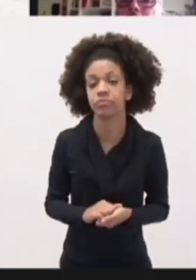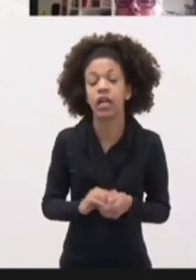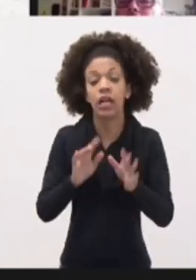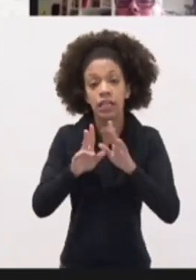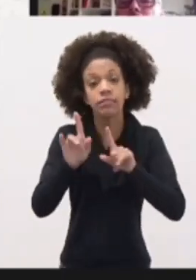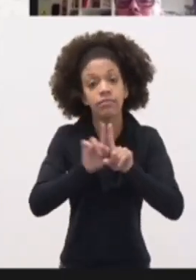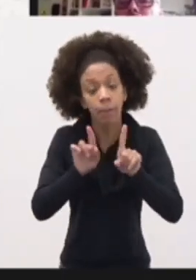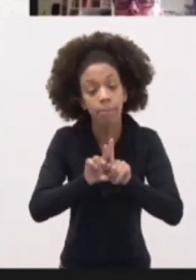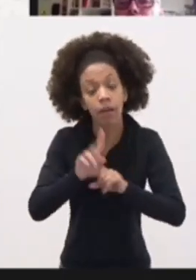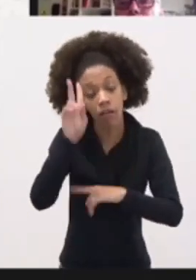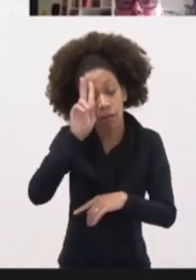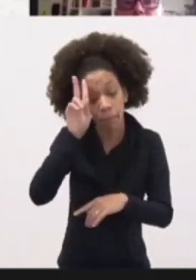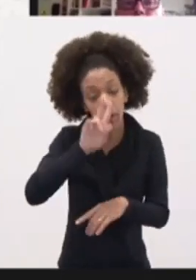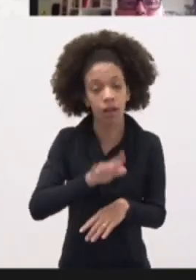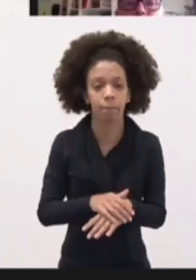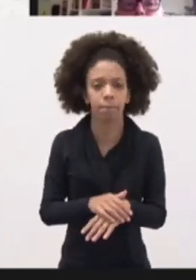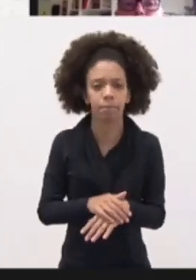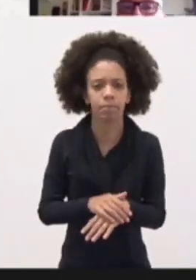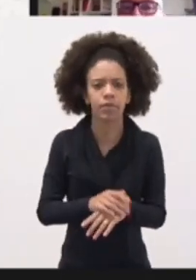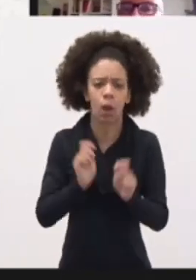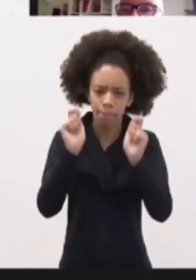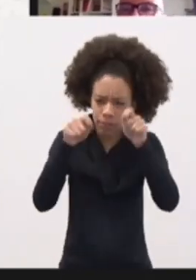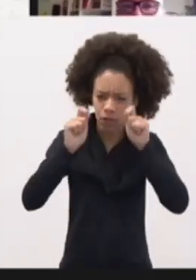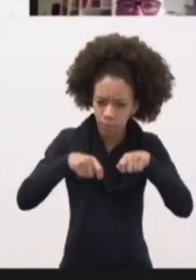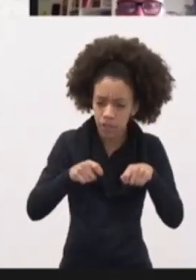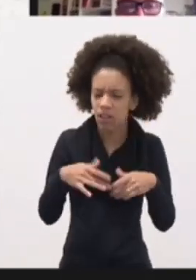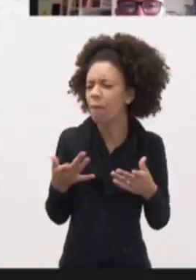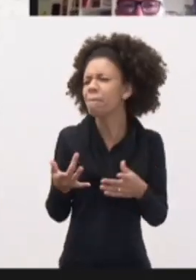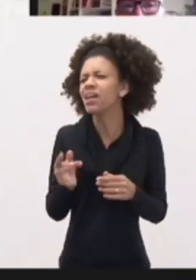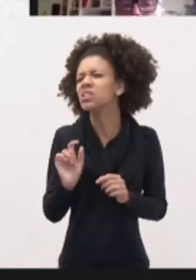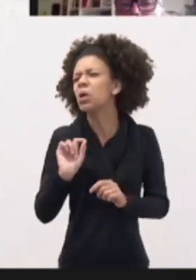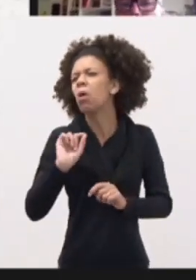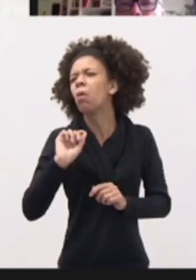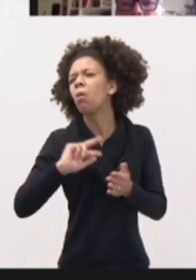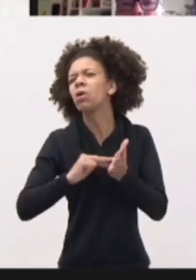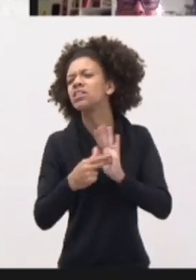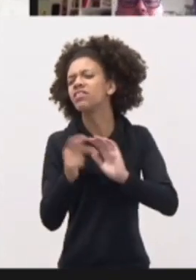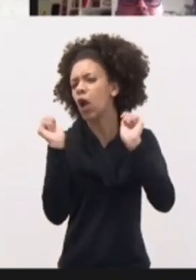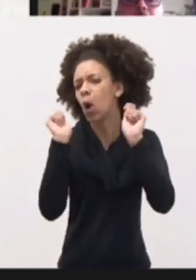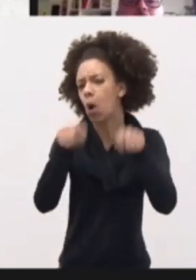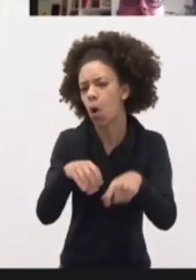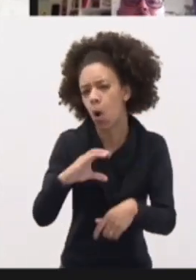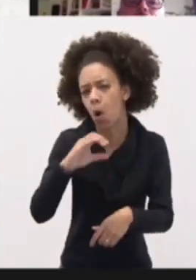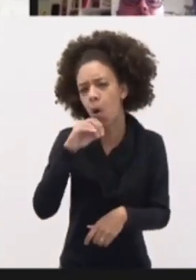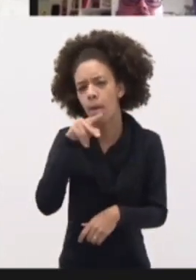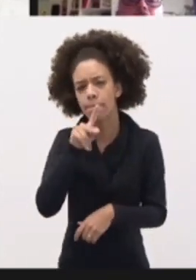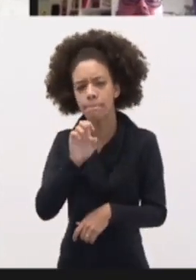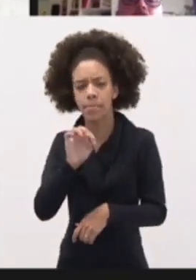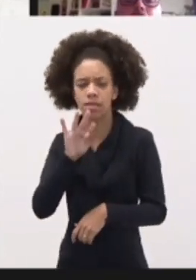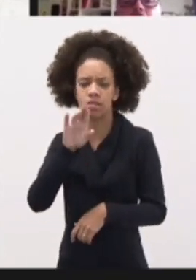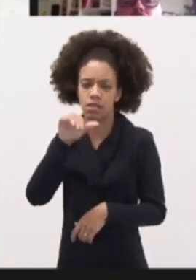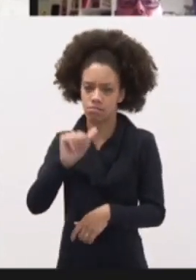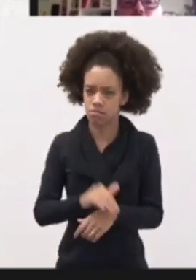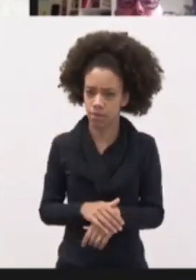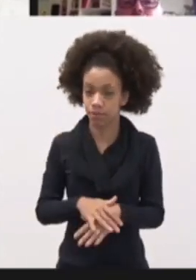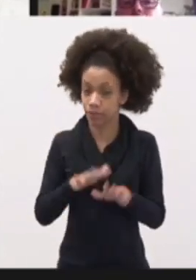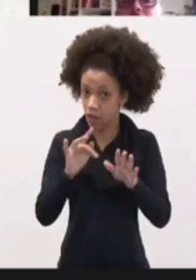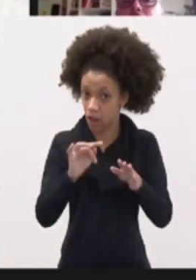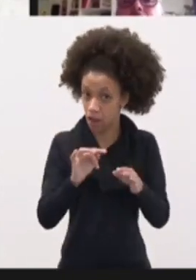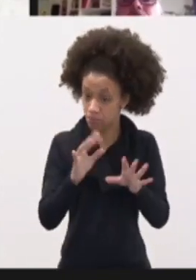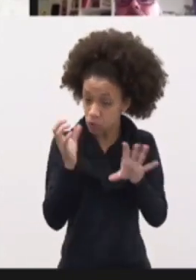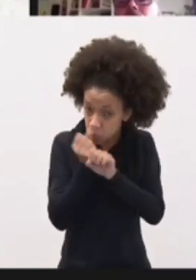lembrar também, eu estou falando aqui muito de competência, mas o que é isso, né? Competência é uma soma de